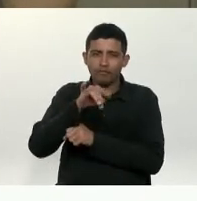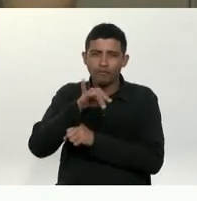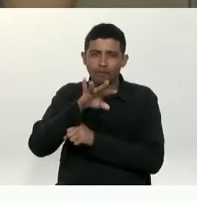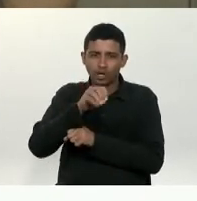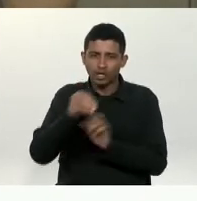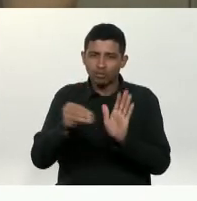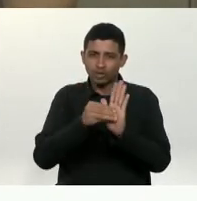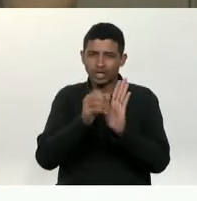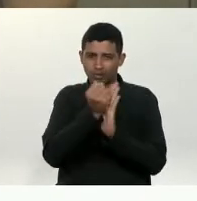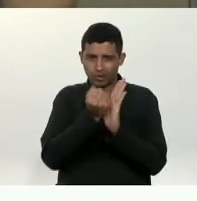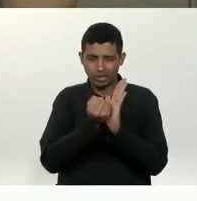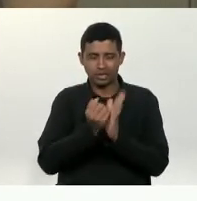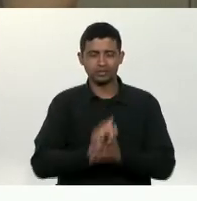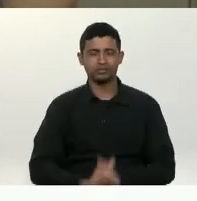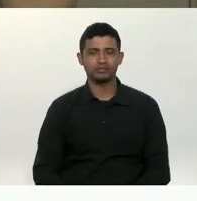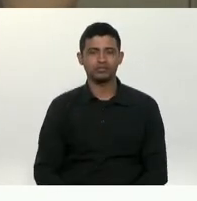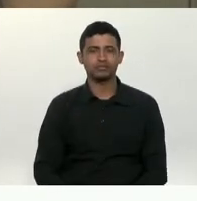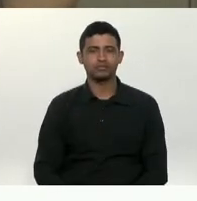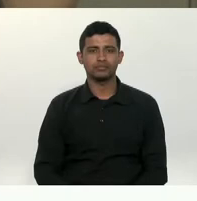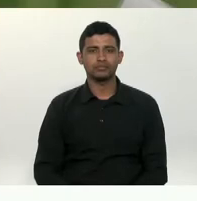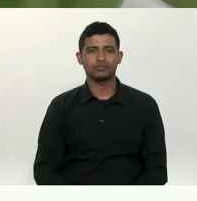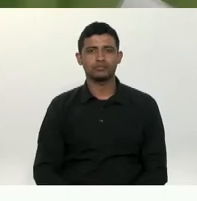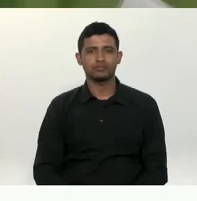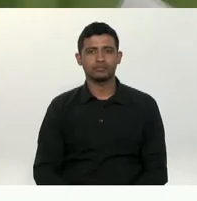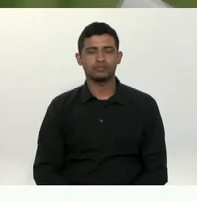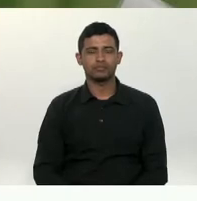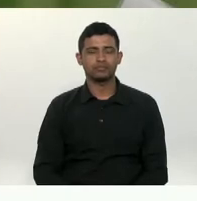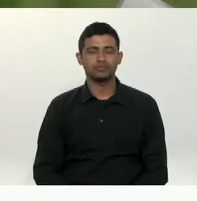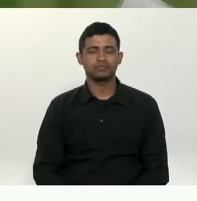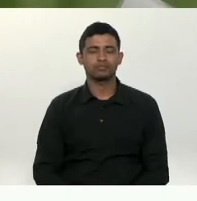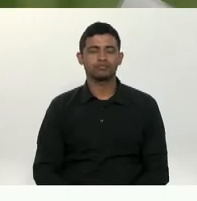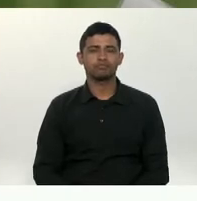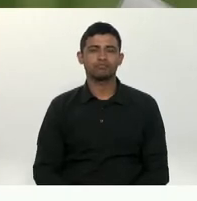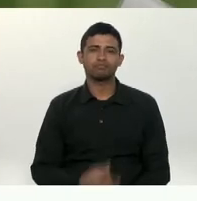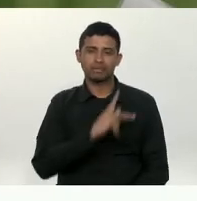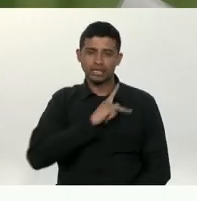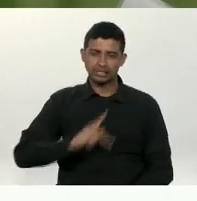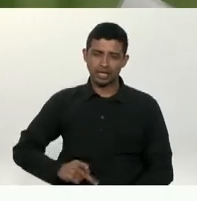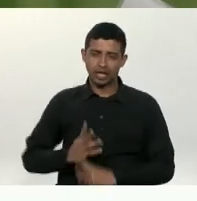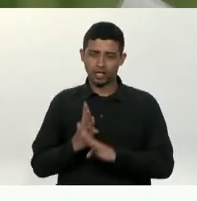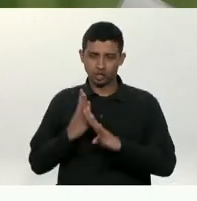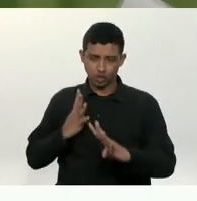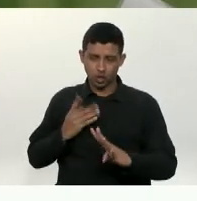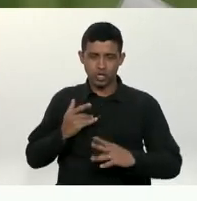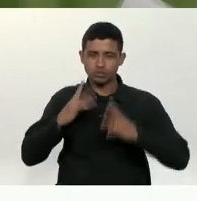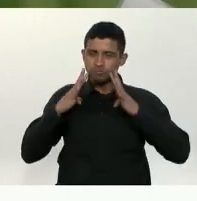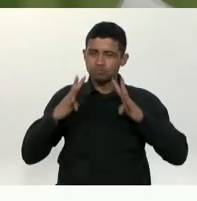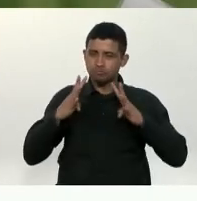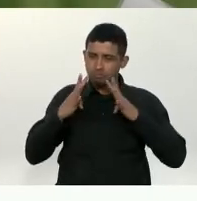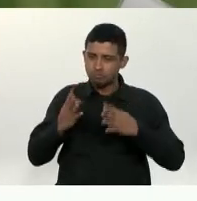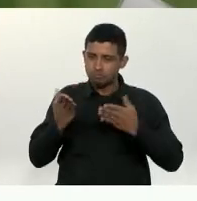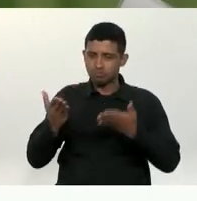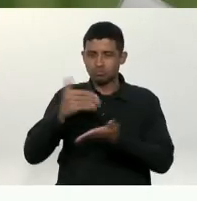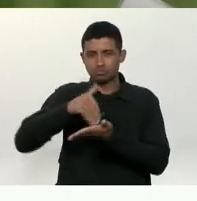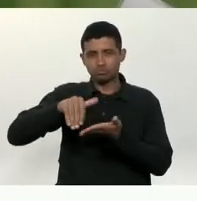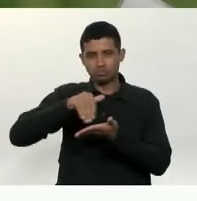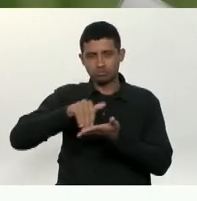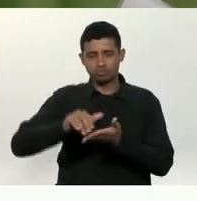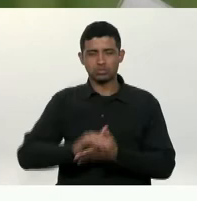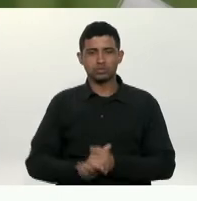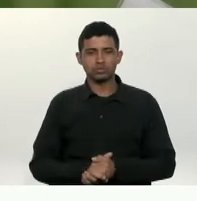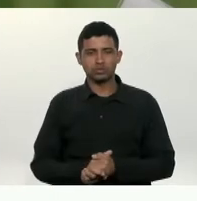né? Veja, secretário, presidente, pela ordem, por gentileza, eu ouvi o senhor atentamente e o senhor, Vossa Excelência,